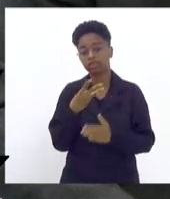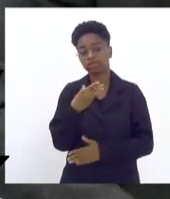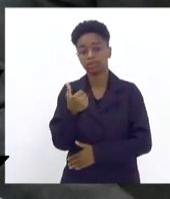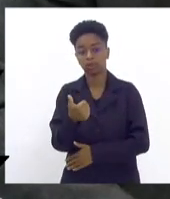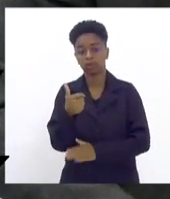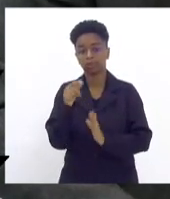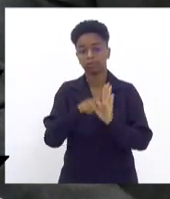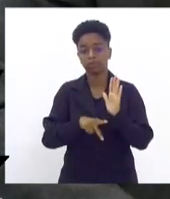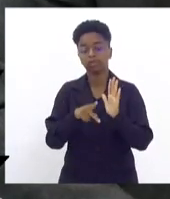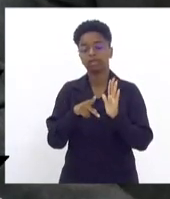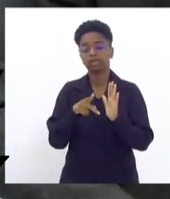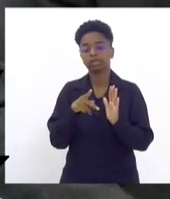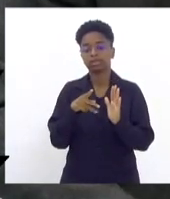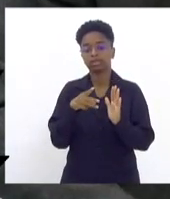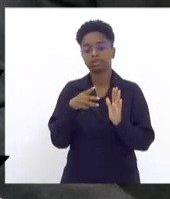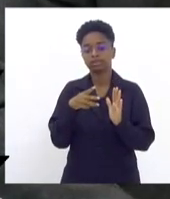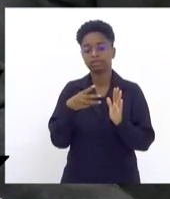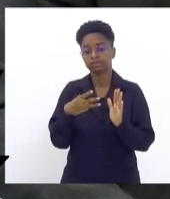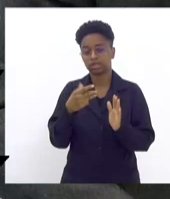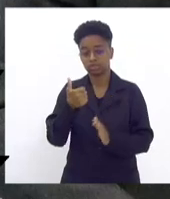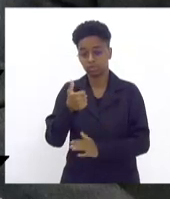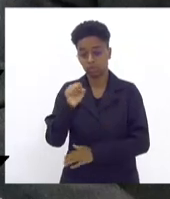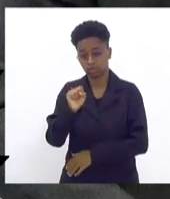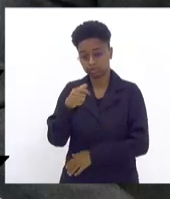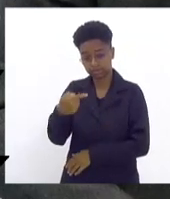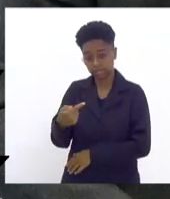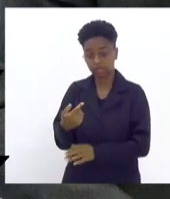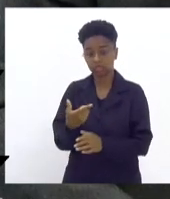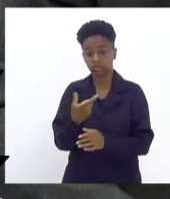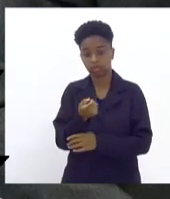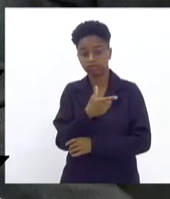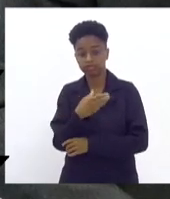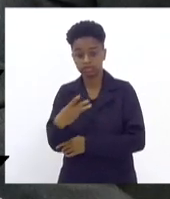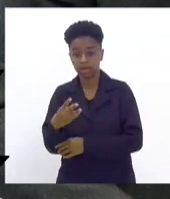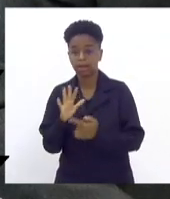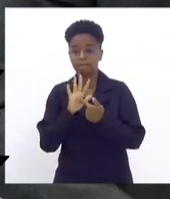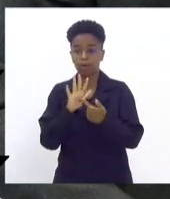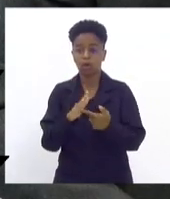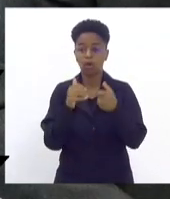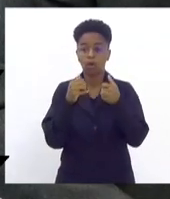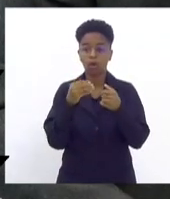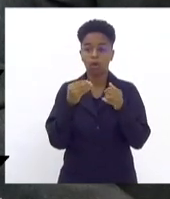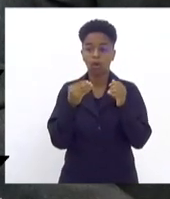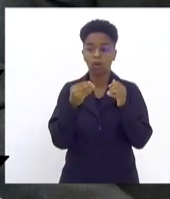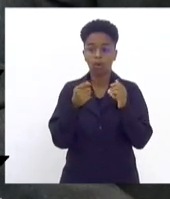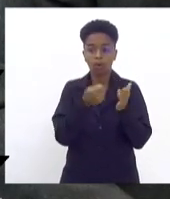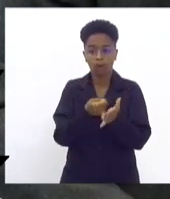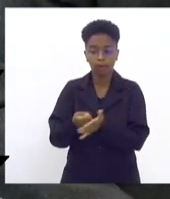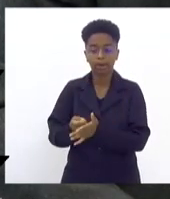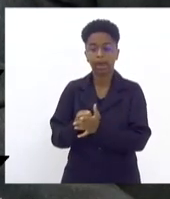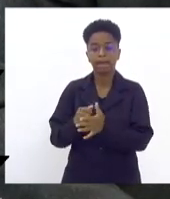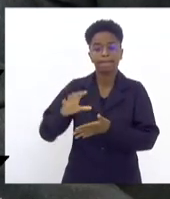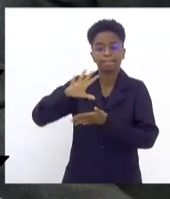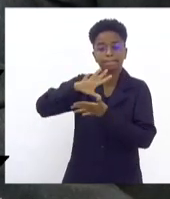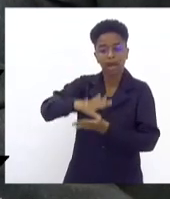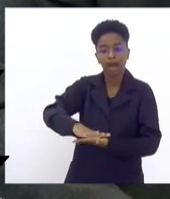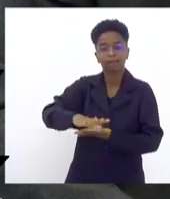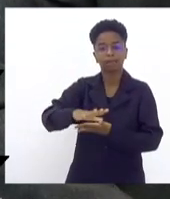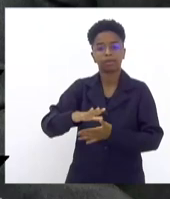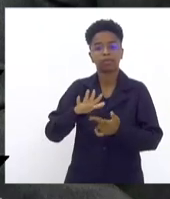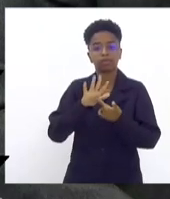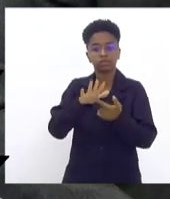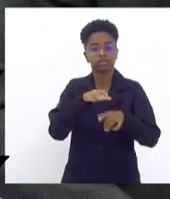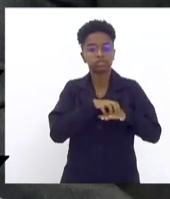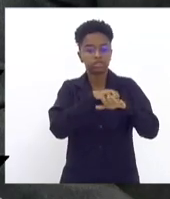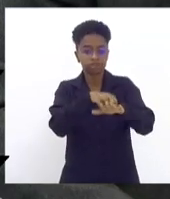lei 387-2023, de autoria do deputado Cláudio Caiado, que estabelece critérios e obrigações para a fixação de mapas das redes de transportes metropolitanos de